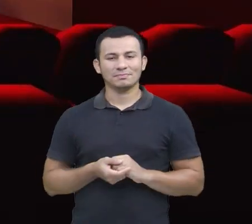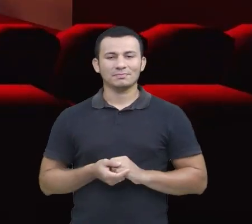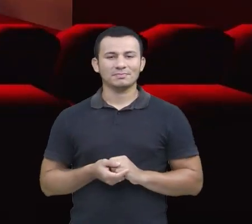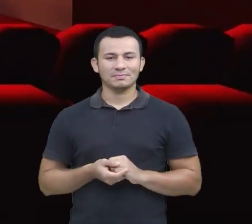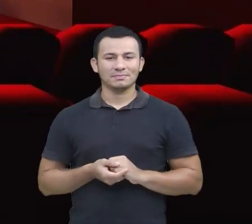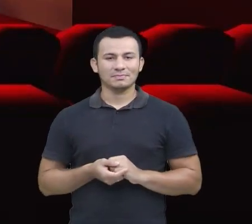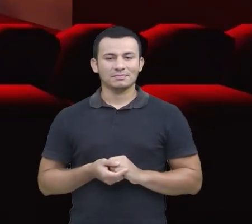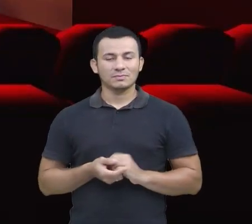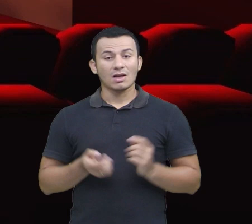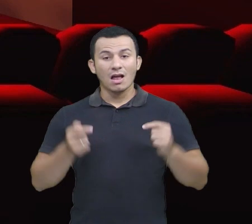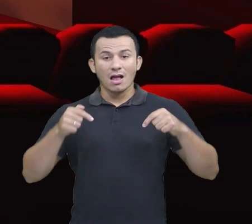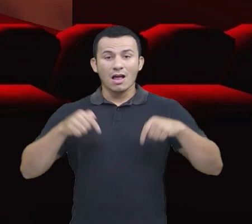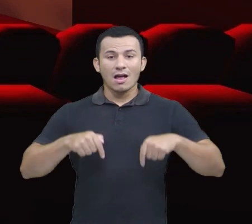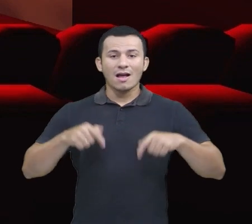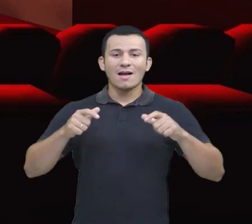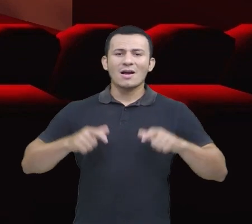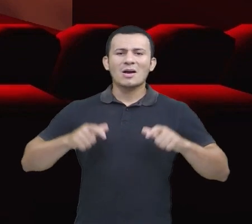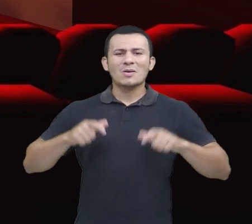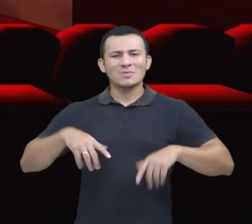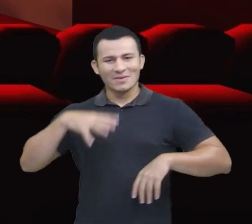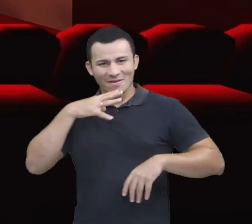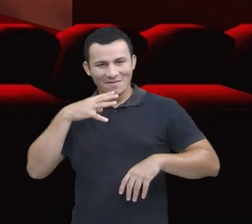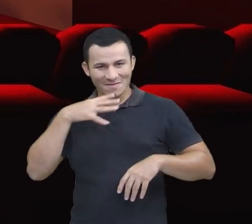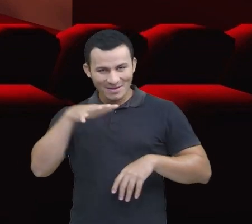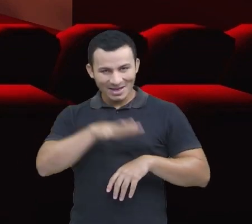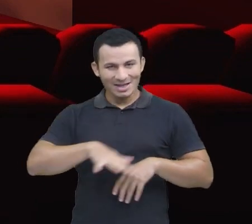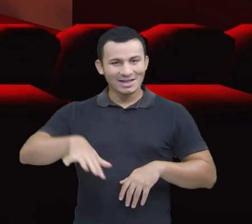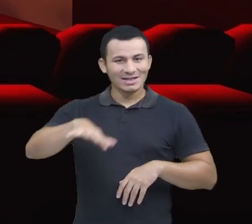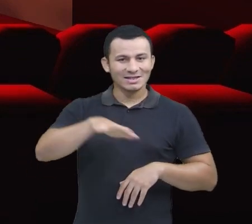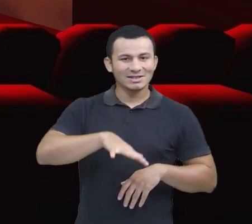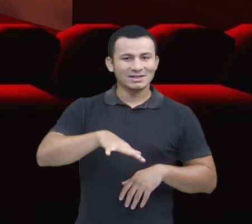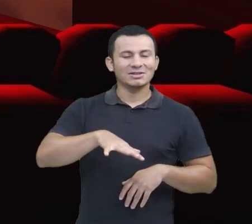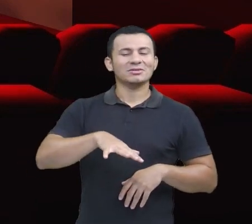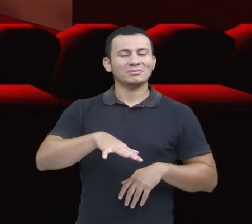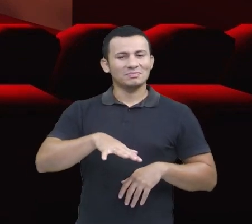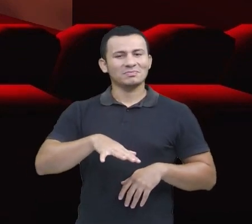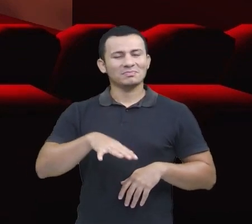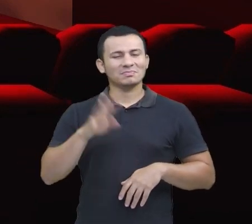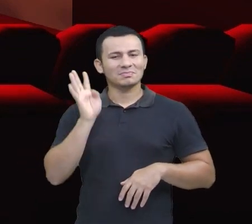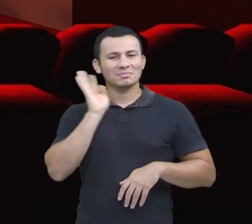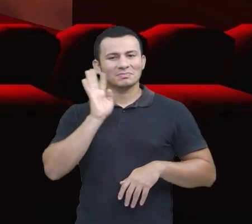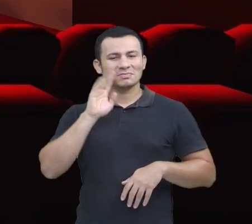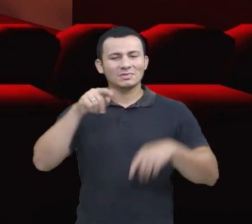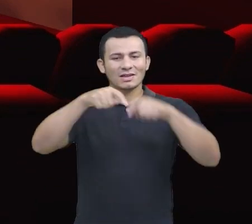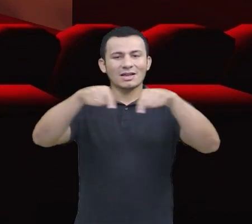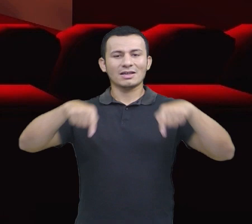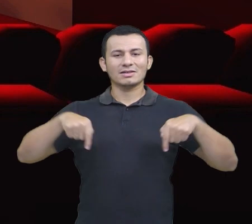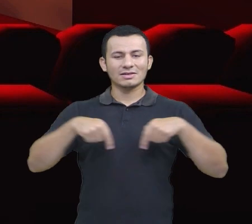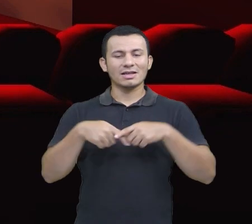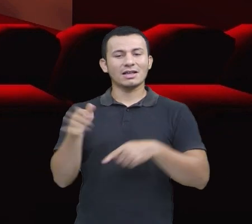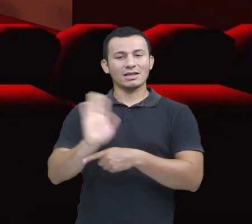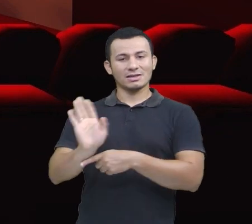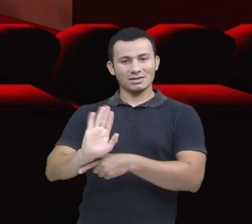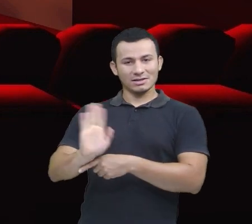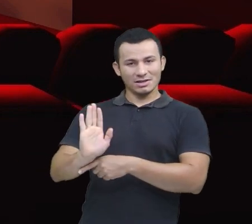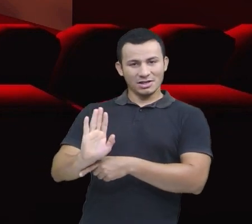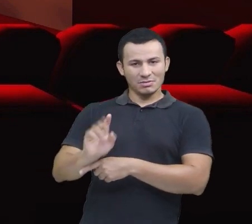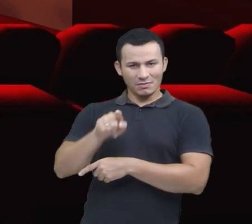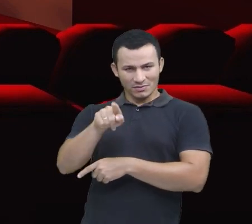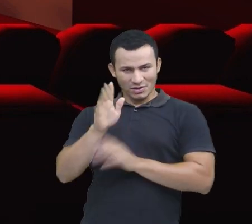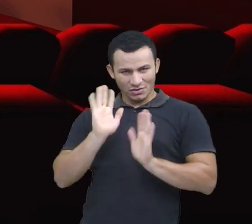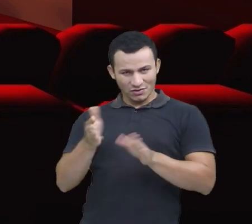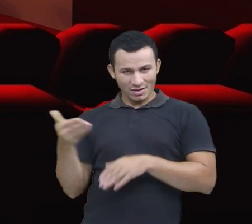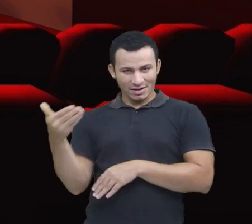Crianças, aonde é que nós estamos? Nós estamos em uma sala de cinema. Vocês alguma vez já foram a